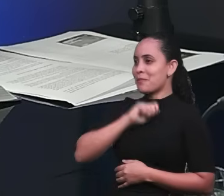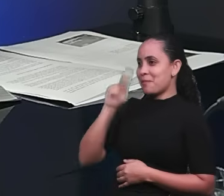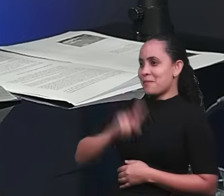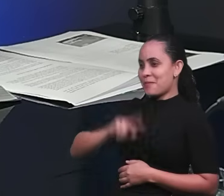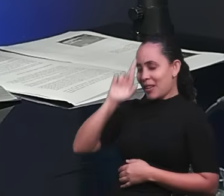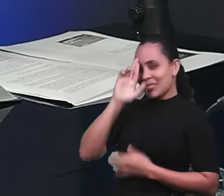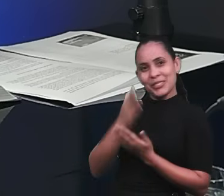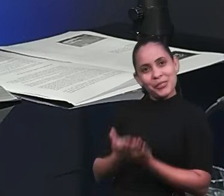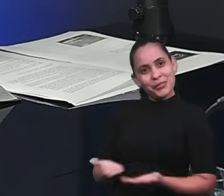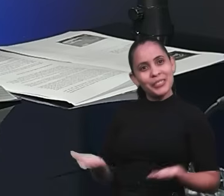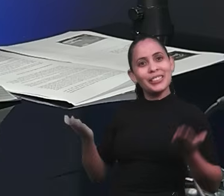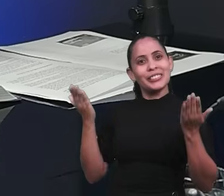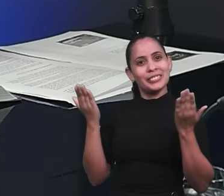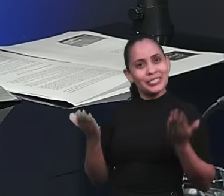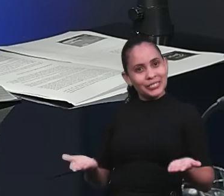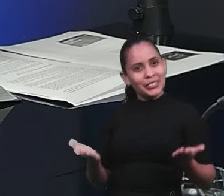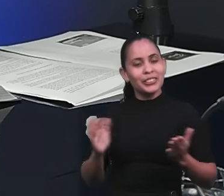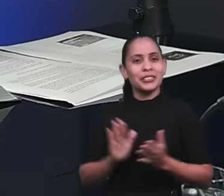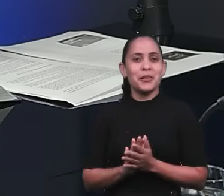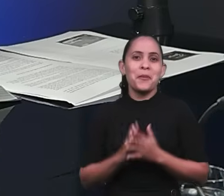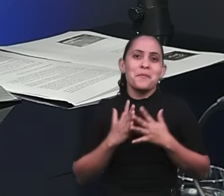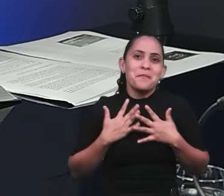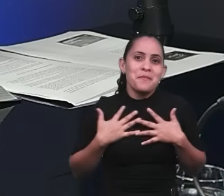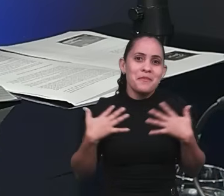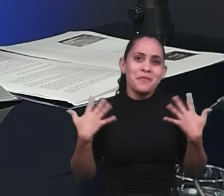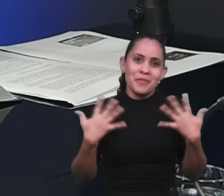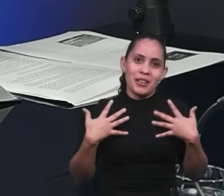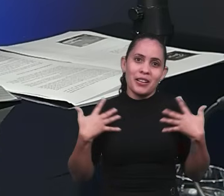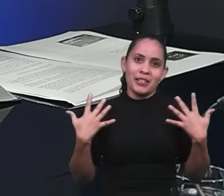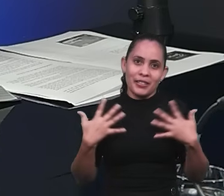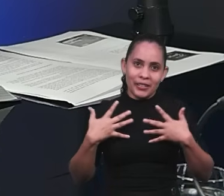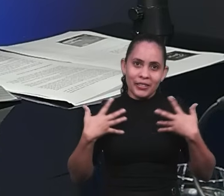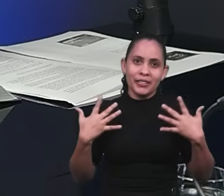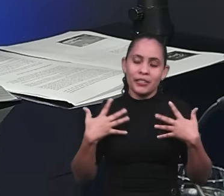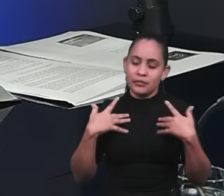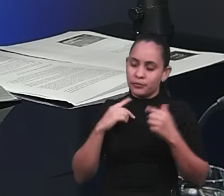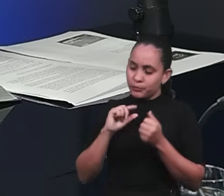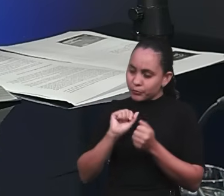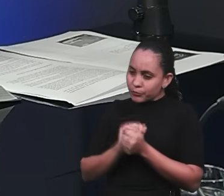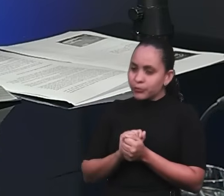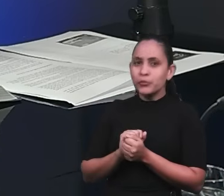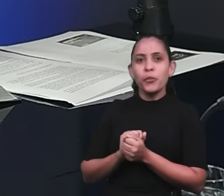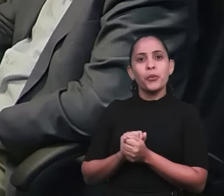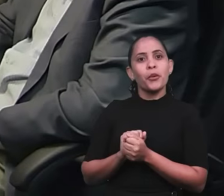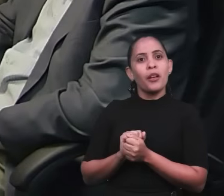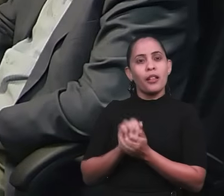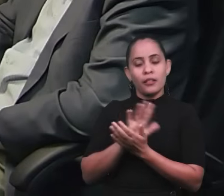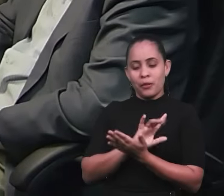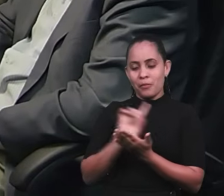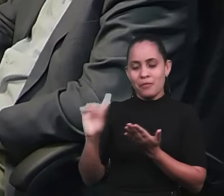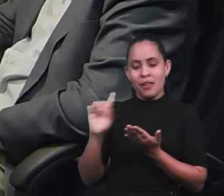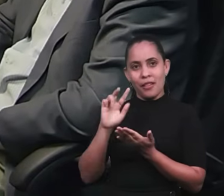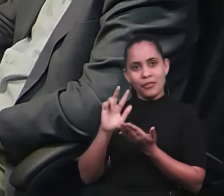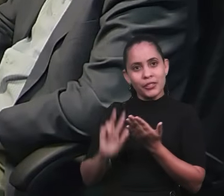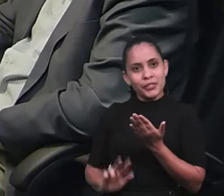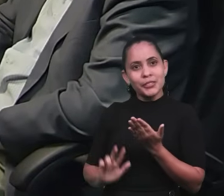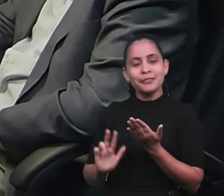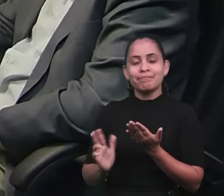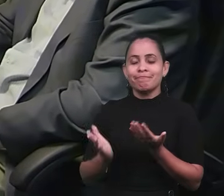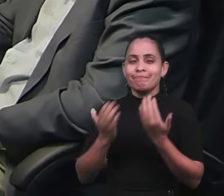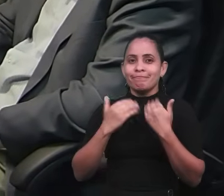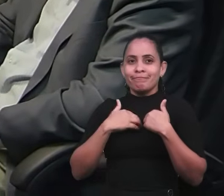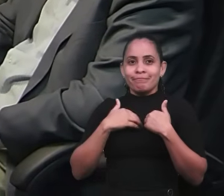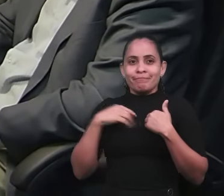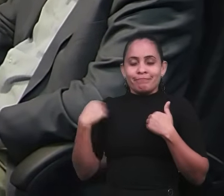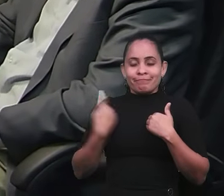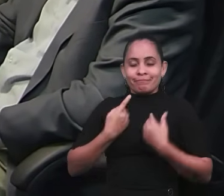Senhor para todos. É uma alegria estar discorrendo aqui da palavra de Deus que tanto alimenta